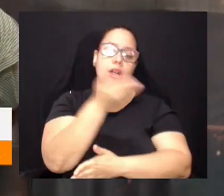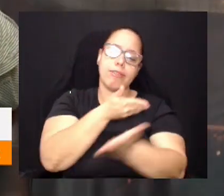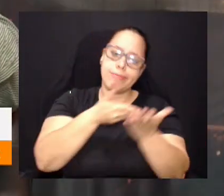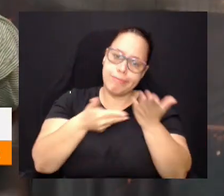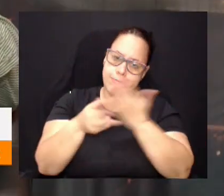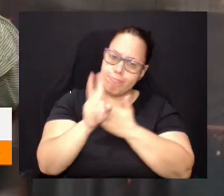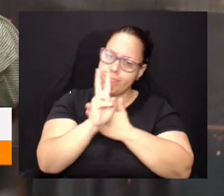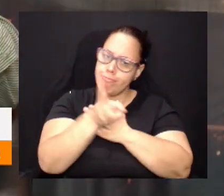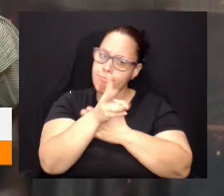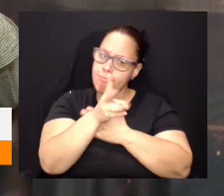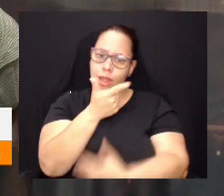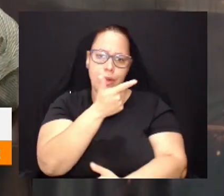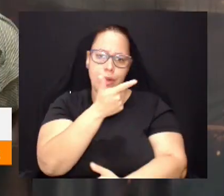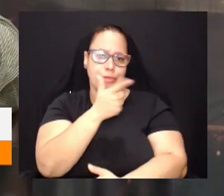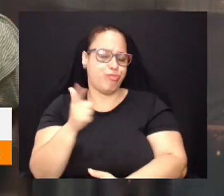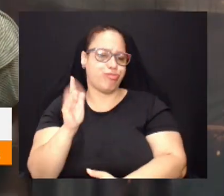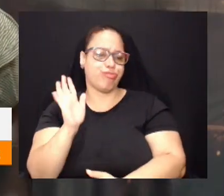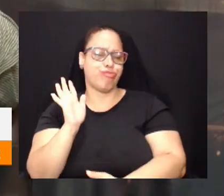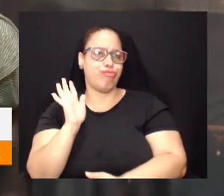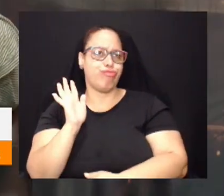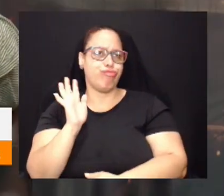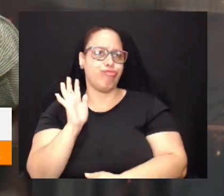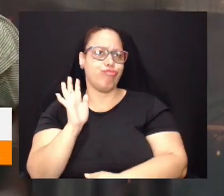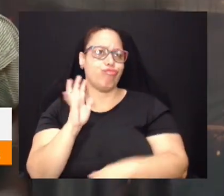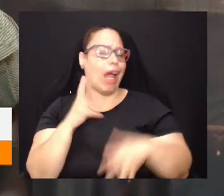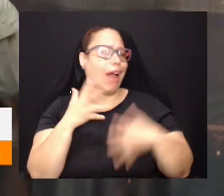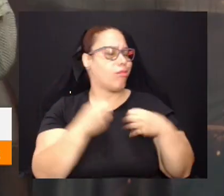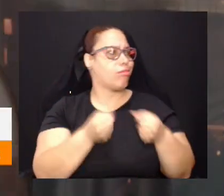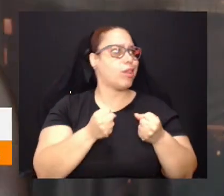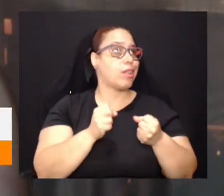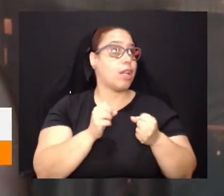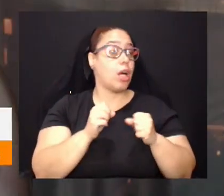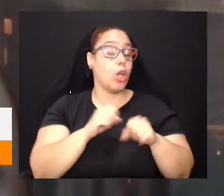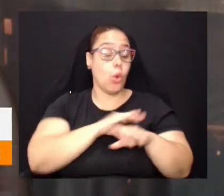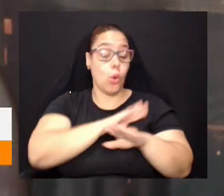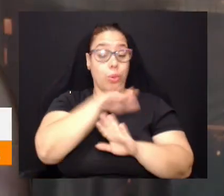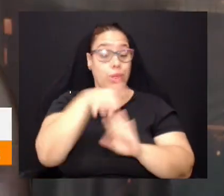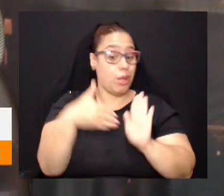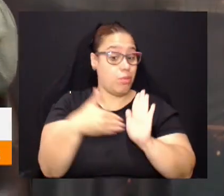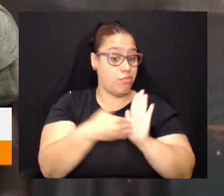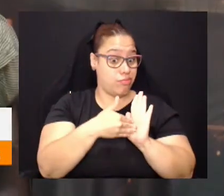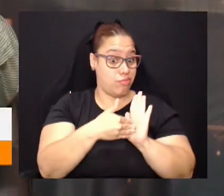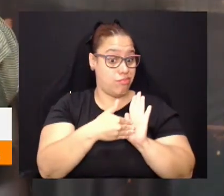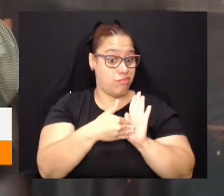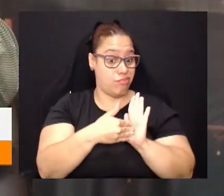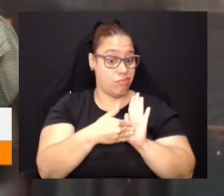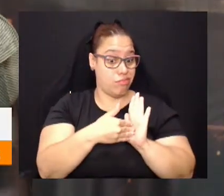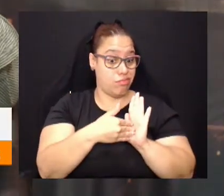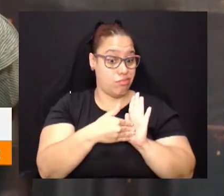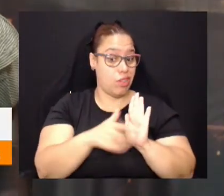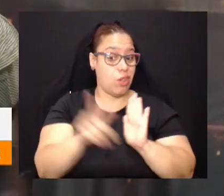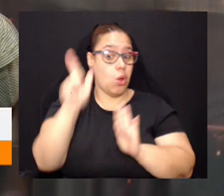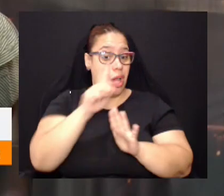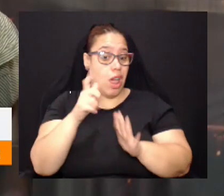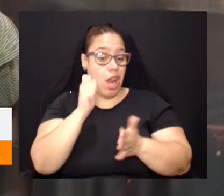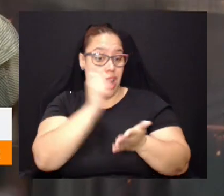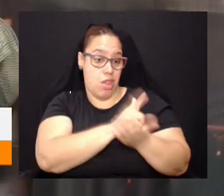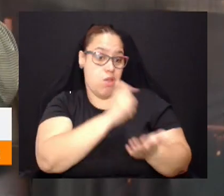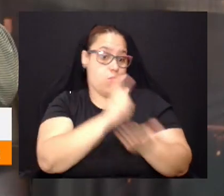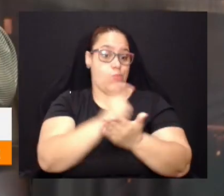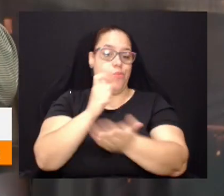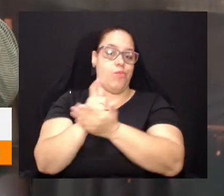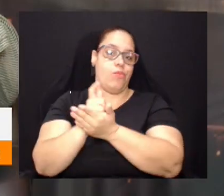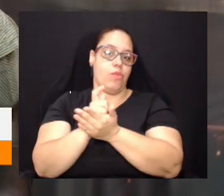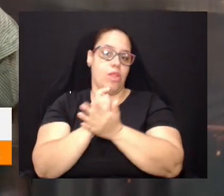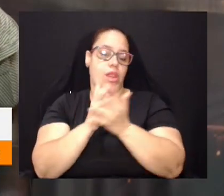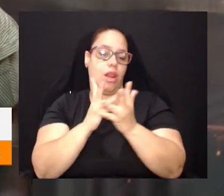estar disposto a ceder, a dialogar, vai levando essa lógica de consumo, né? Essa liquidez, né?